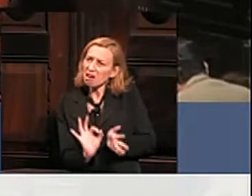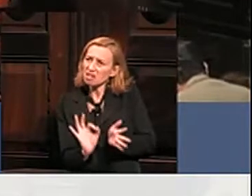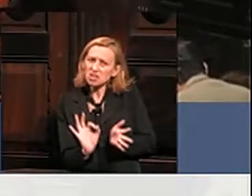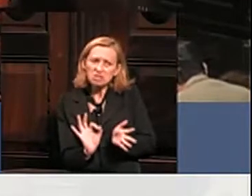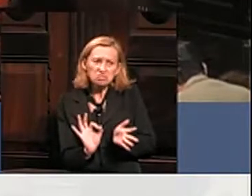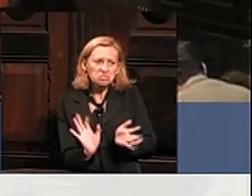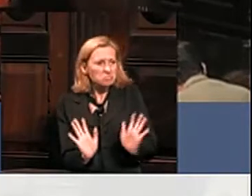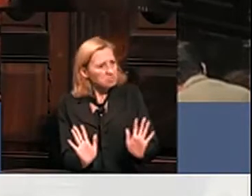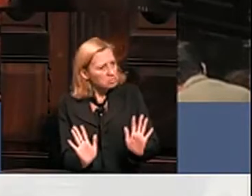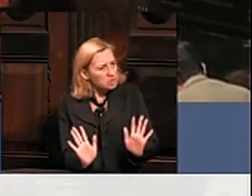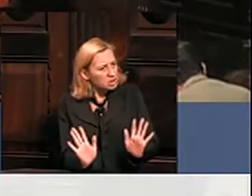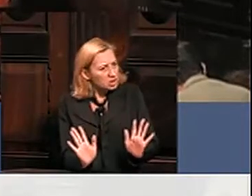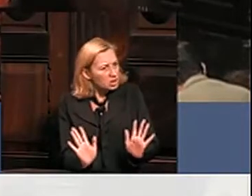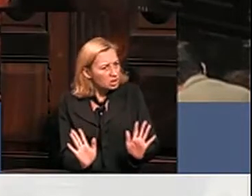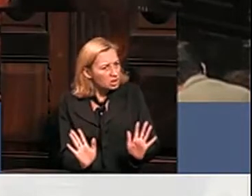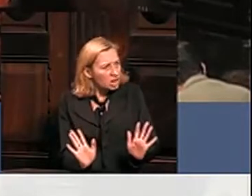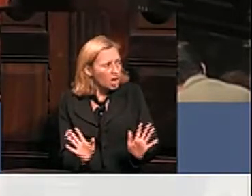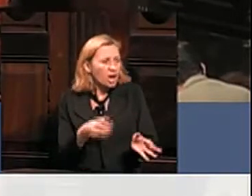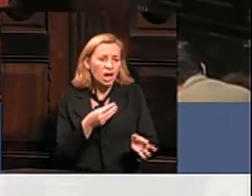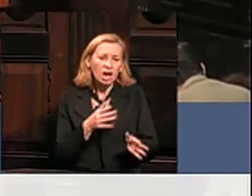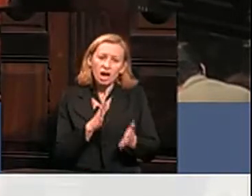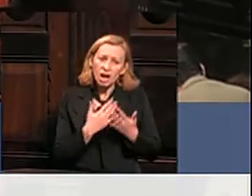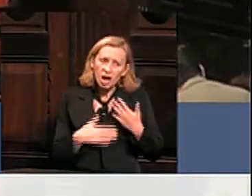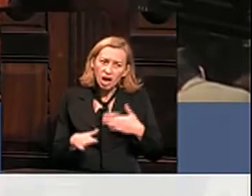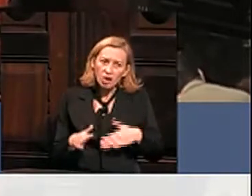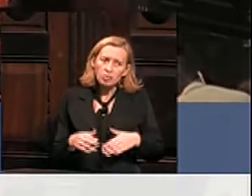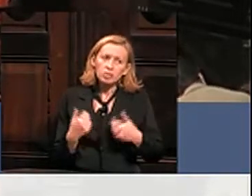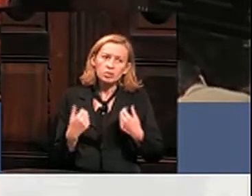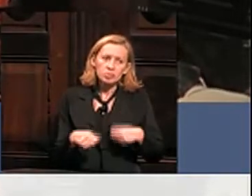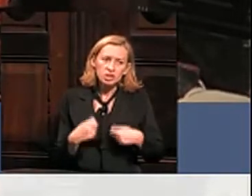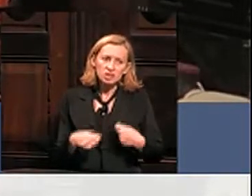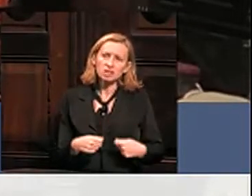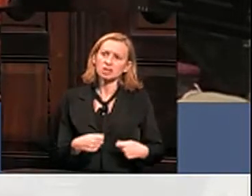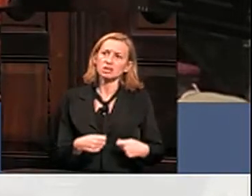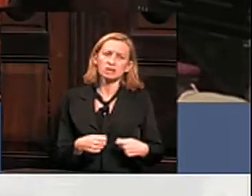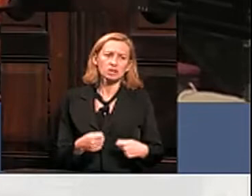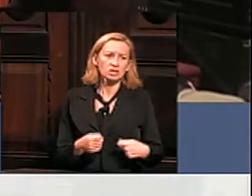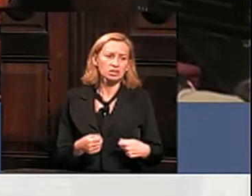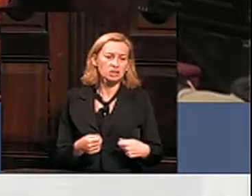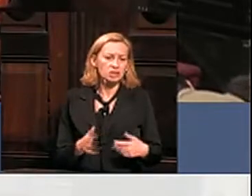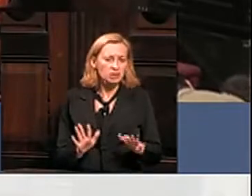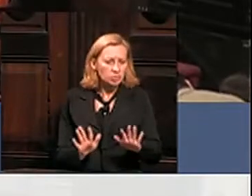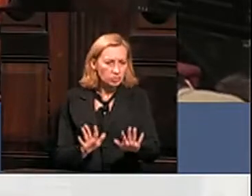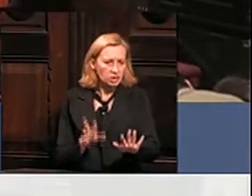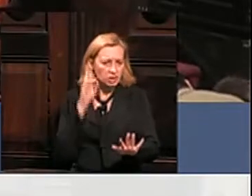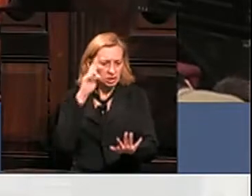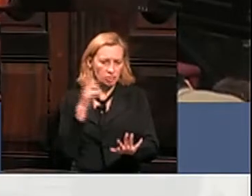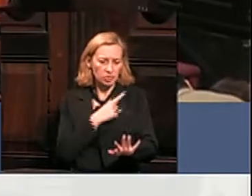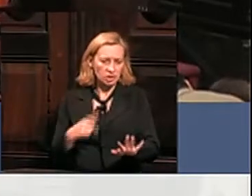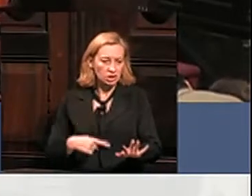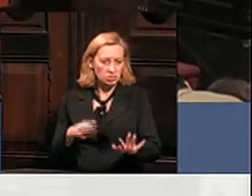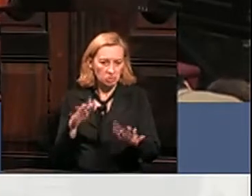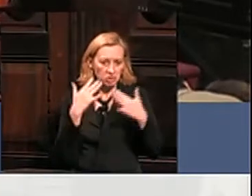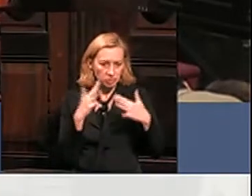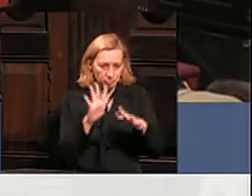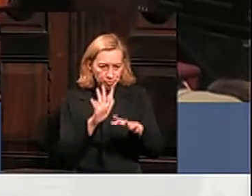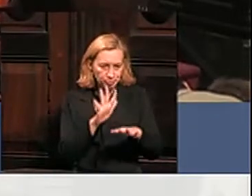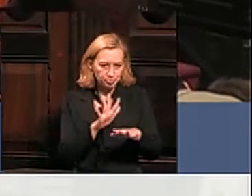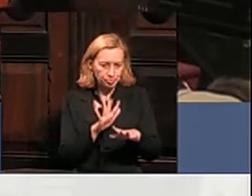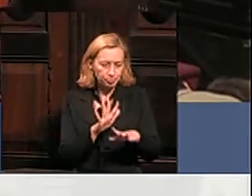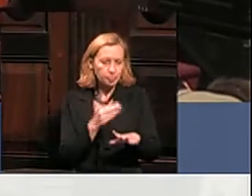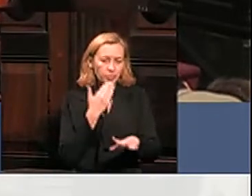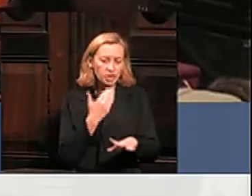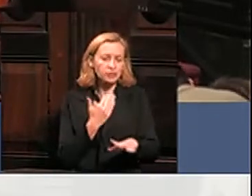Pedir verificação de quórum, vai cair a sessão. Senhor presidente. Destaque foi aprovado. Olha só, queria clarear o